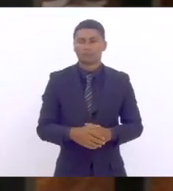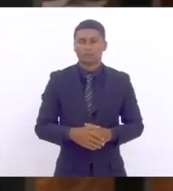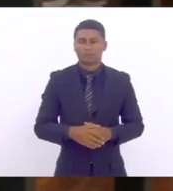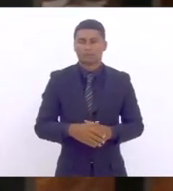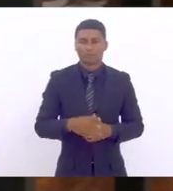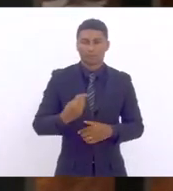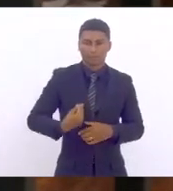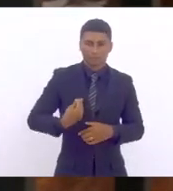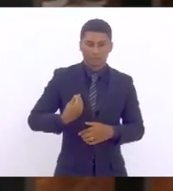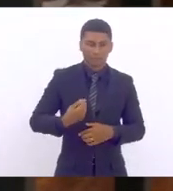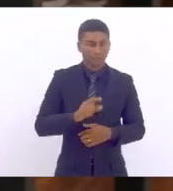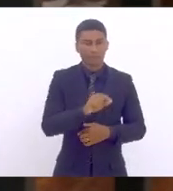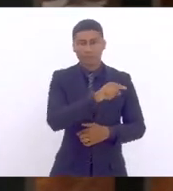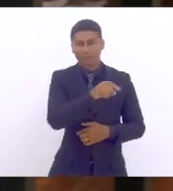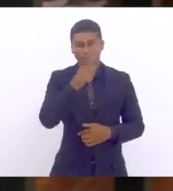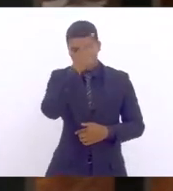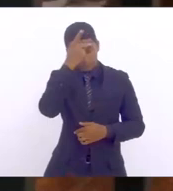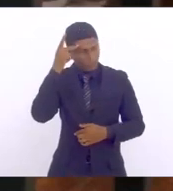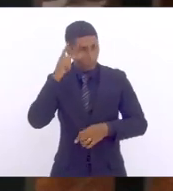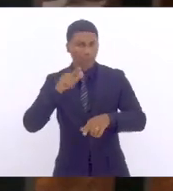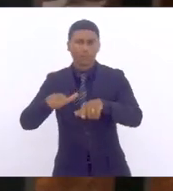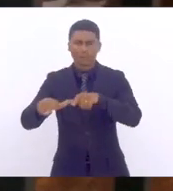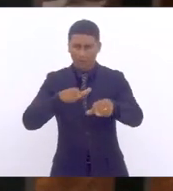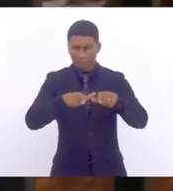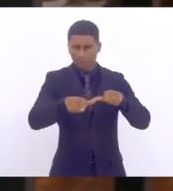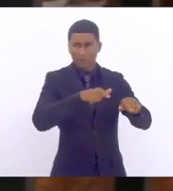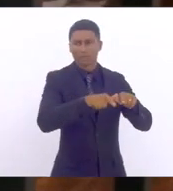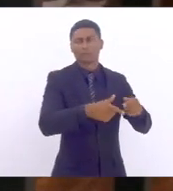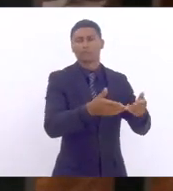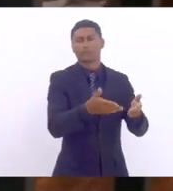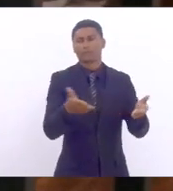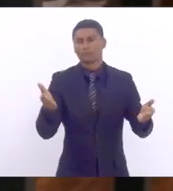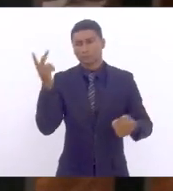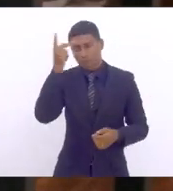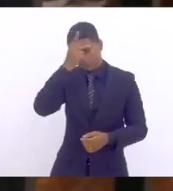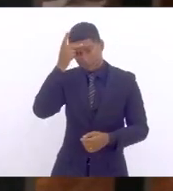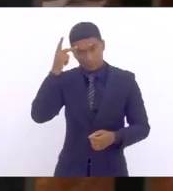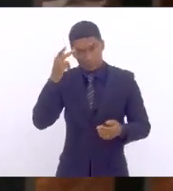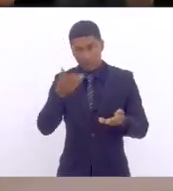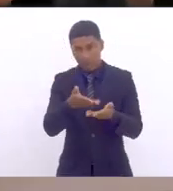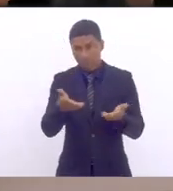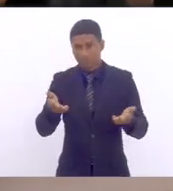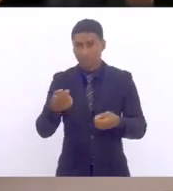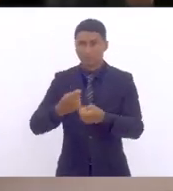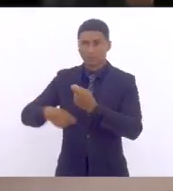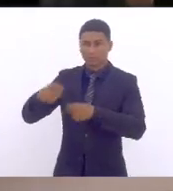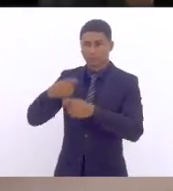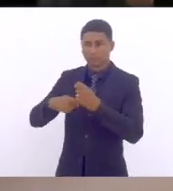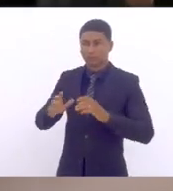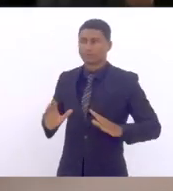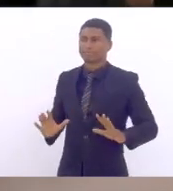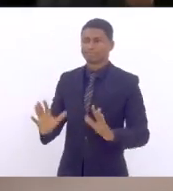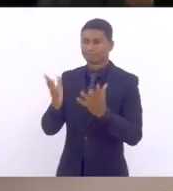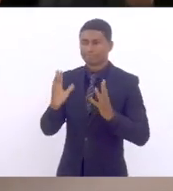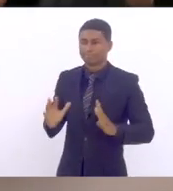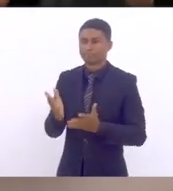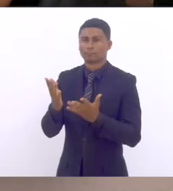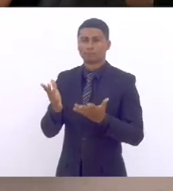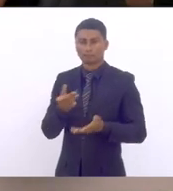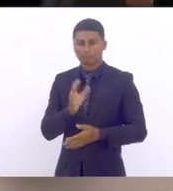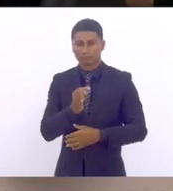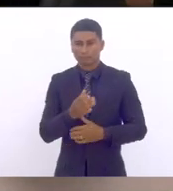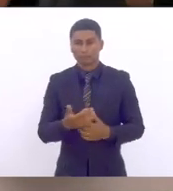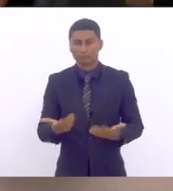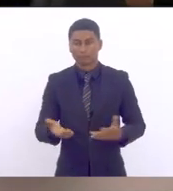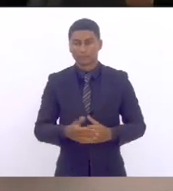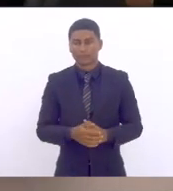compostas por trabalhadores, são compostas por pessoas que fomentam a economia do nosso país. Então,